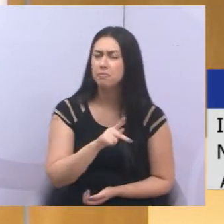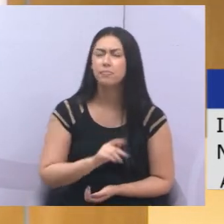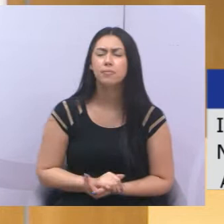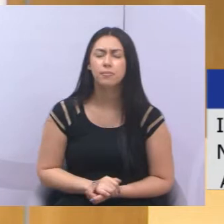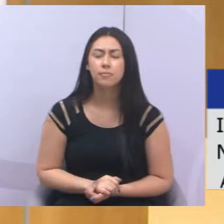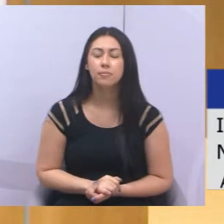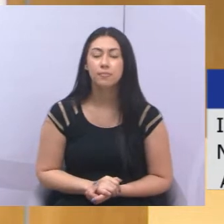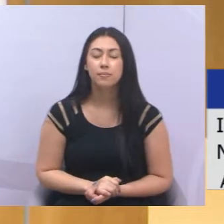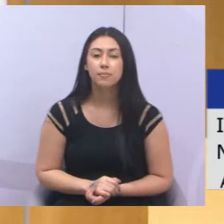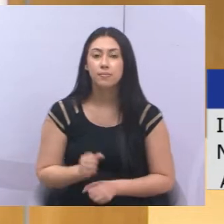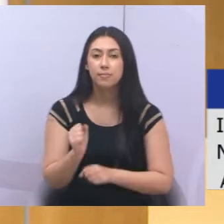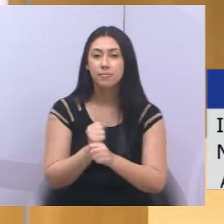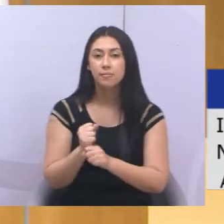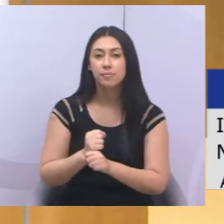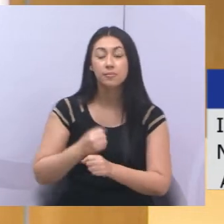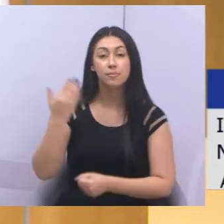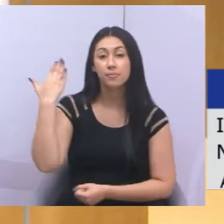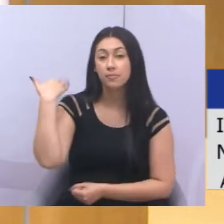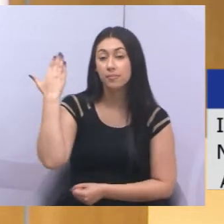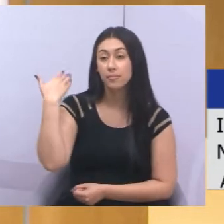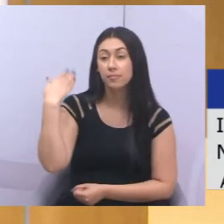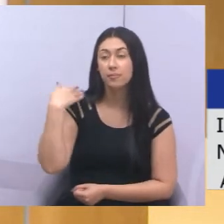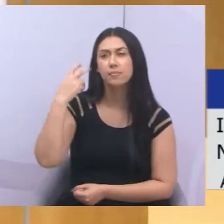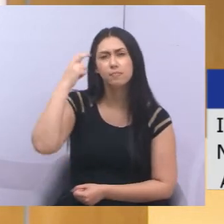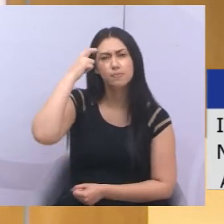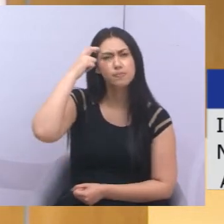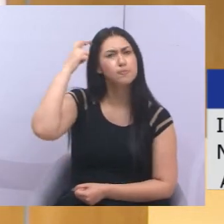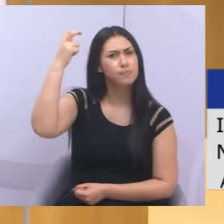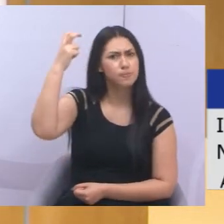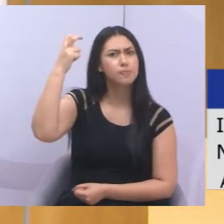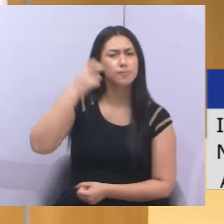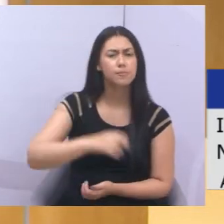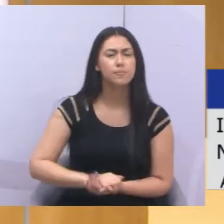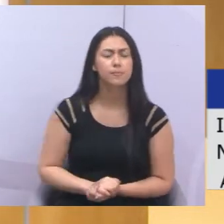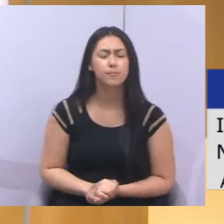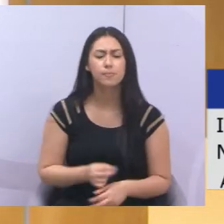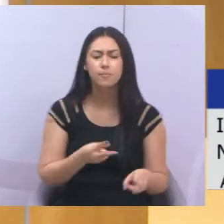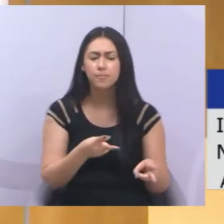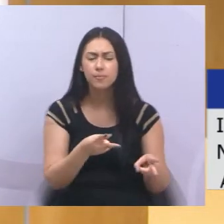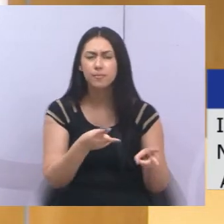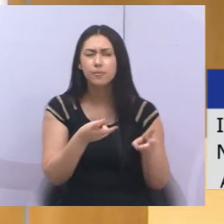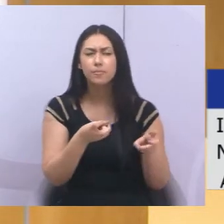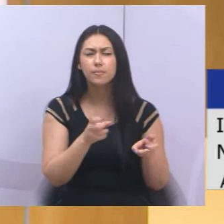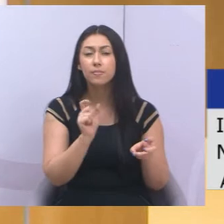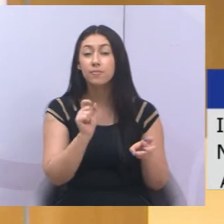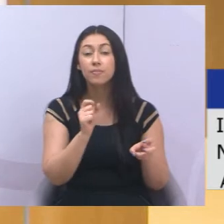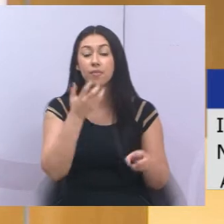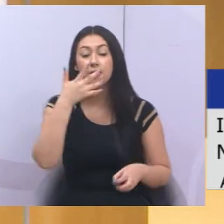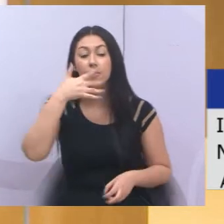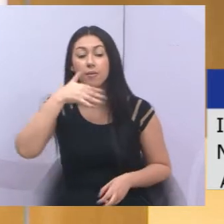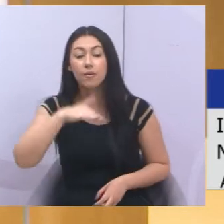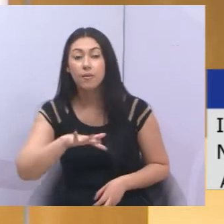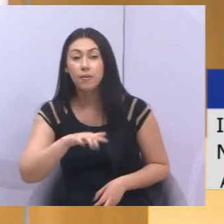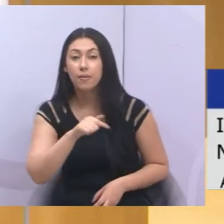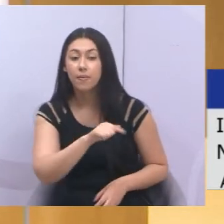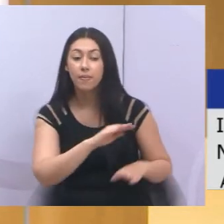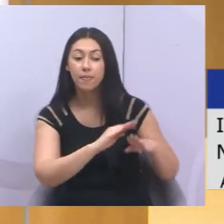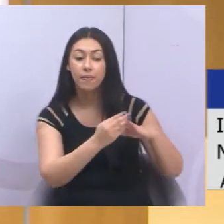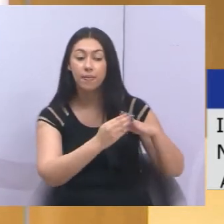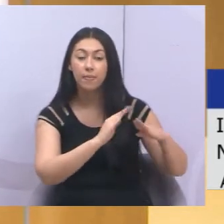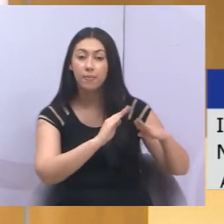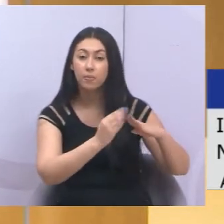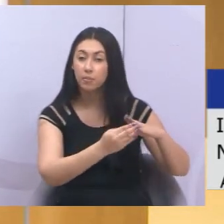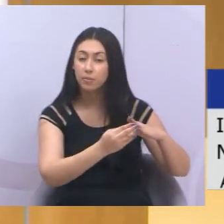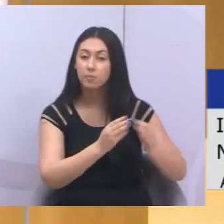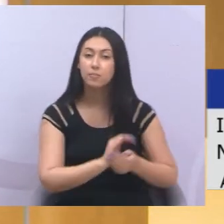que no ano passado, com muita sabedoria, ela percebeu que as crianças ali do nosso bairro,